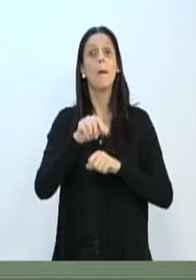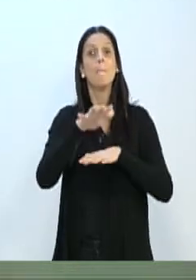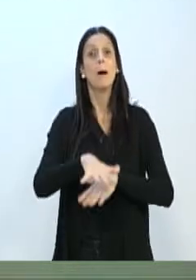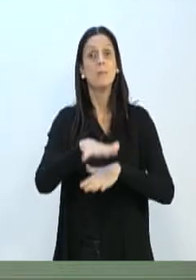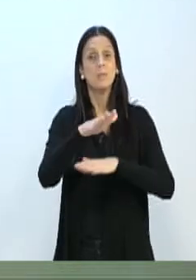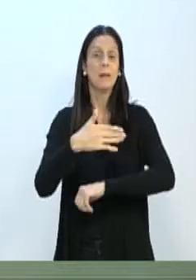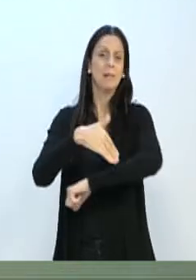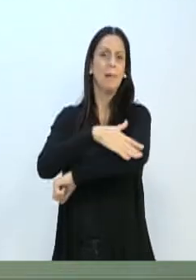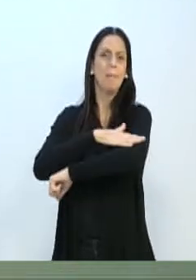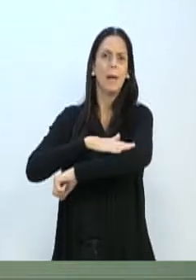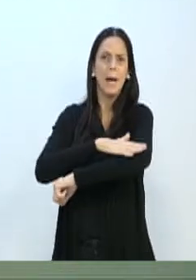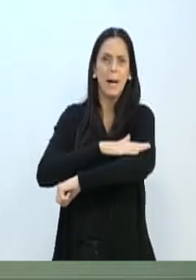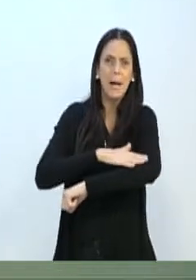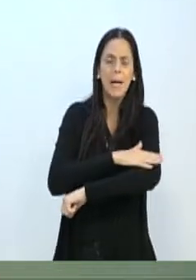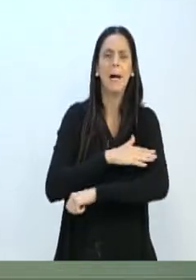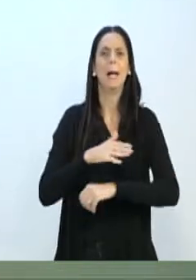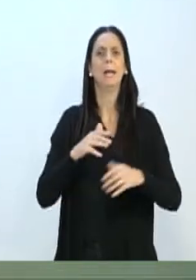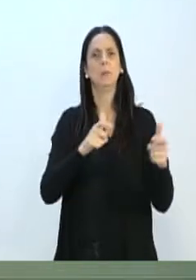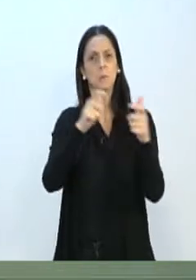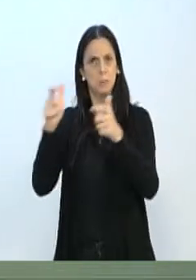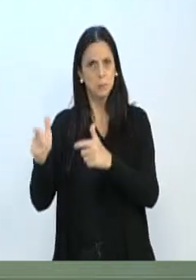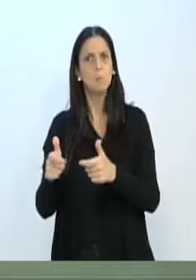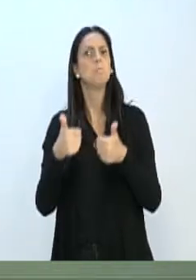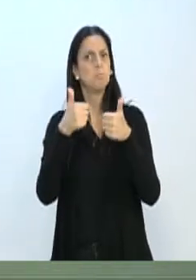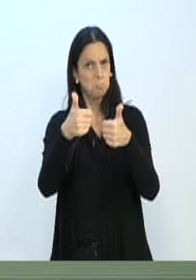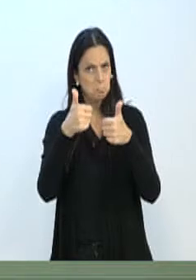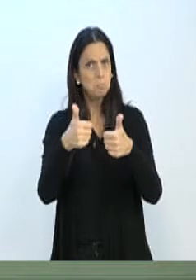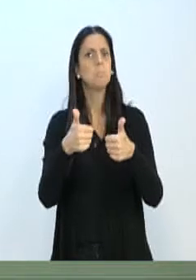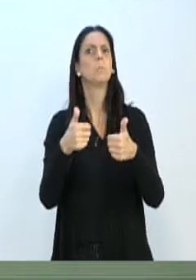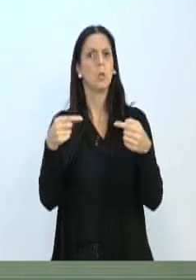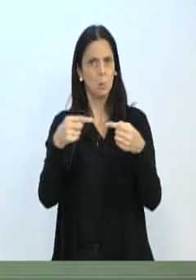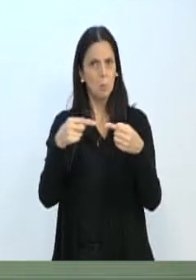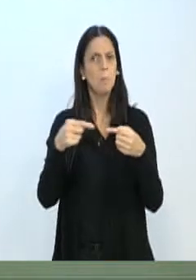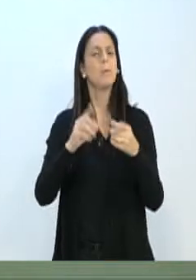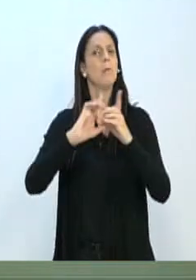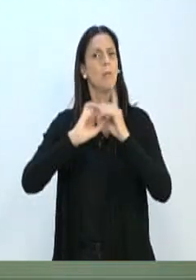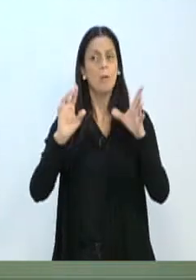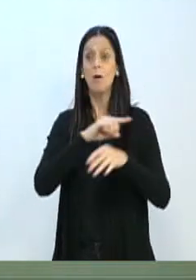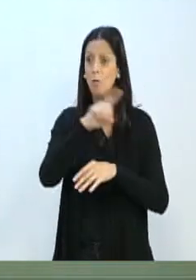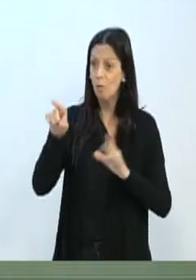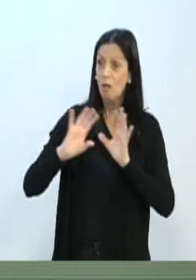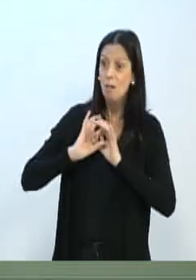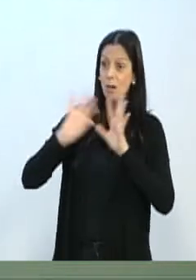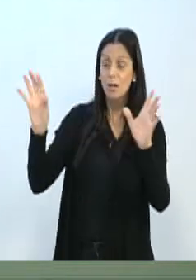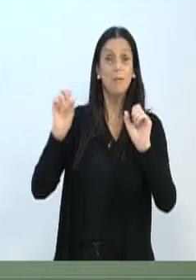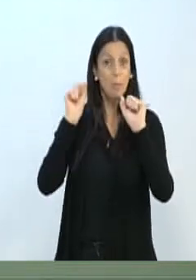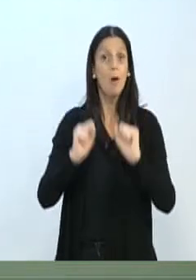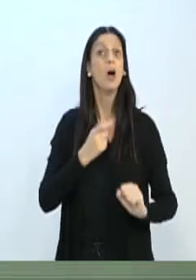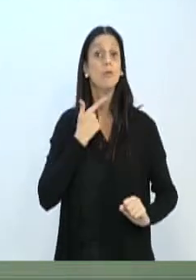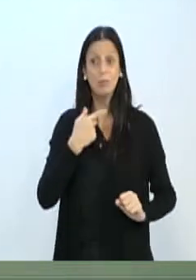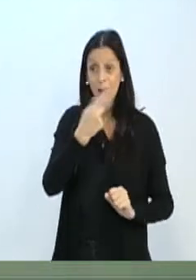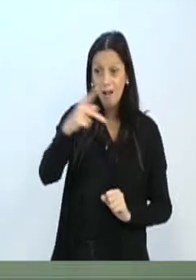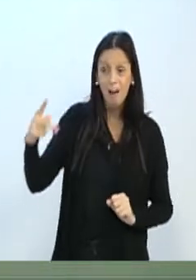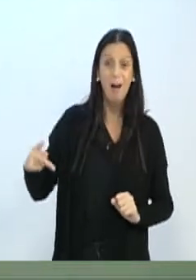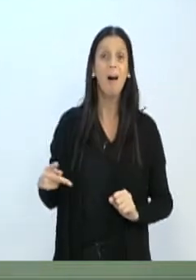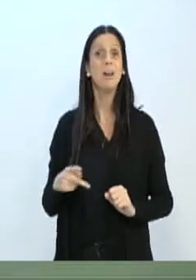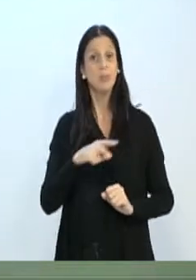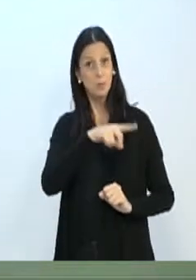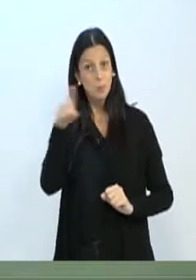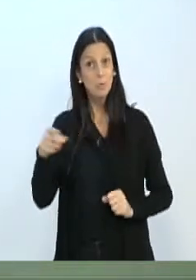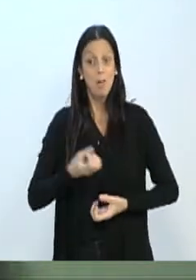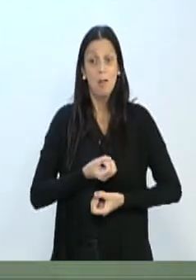praças, faz parte, repito, do jogo democrático. Fique à vontade. E deixo claro, vocês estão se